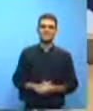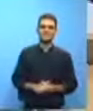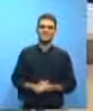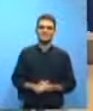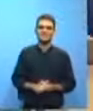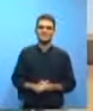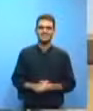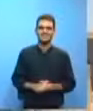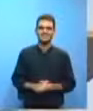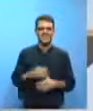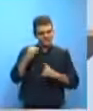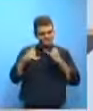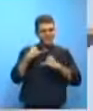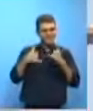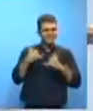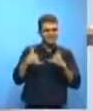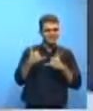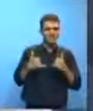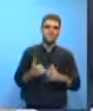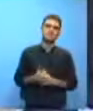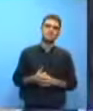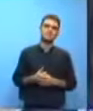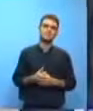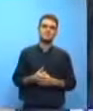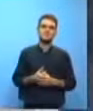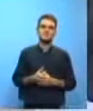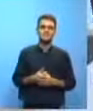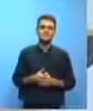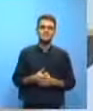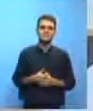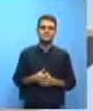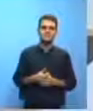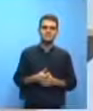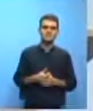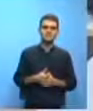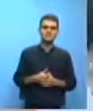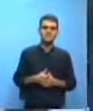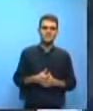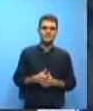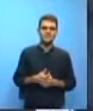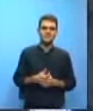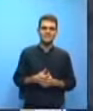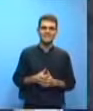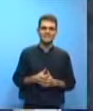Você sabe por que foi que Pedro negou o Senhor 3 vezes? Mágoa dele ter curado a sogra dele?